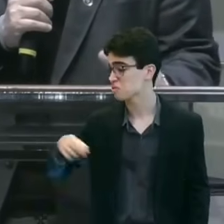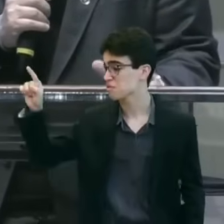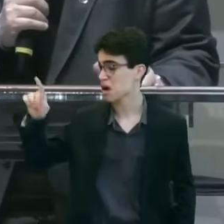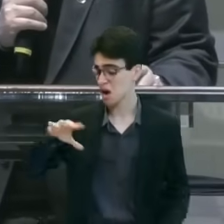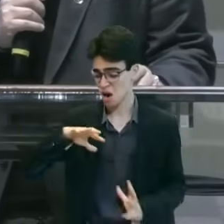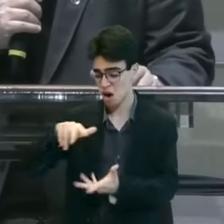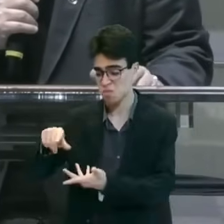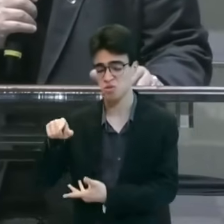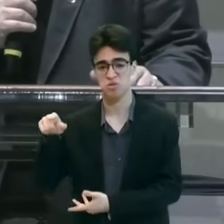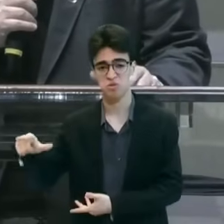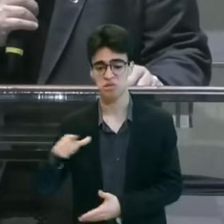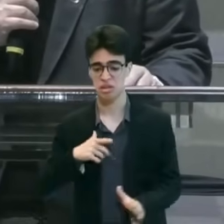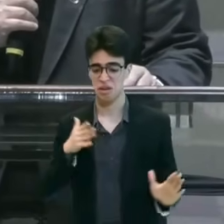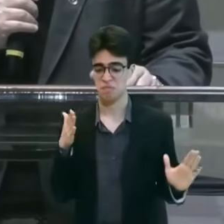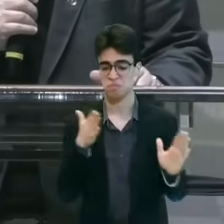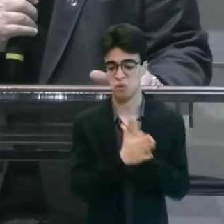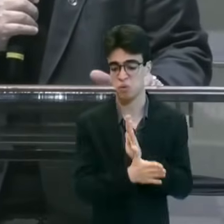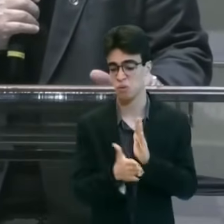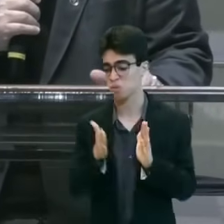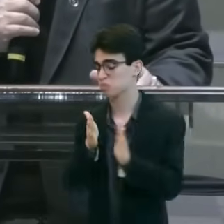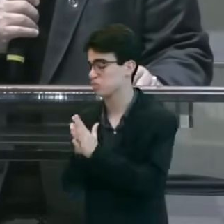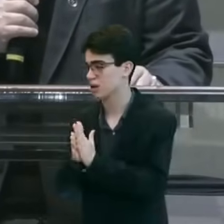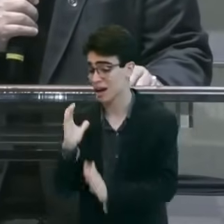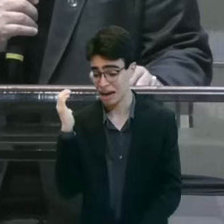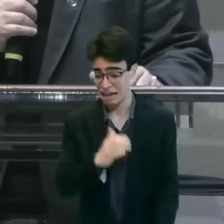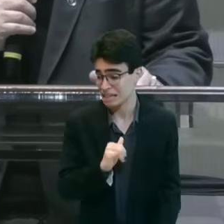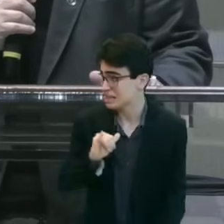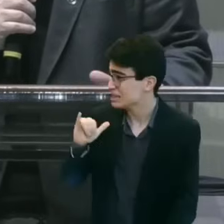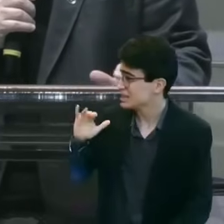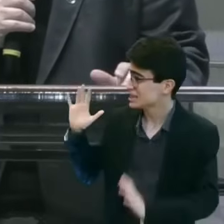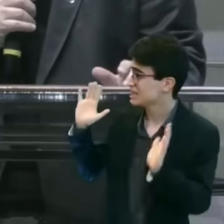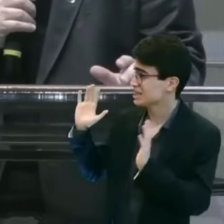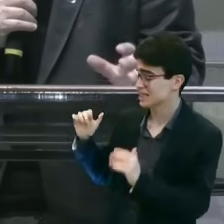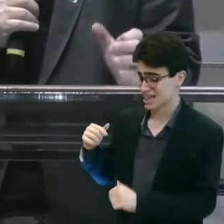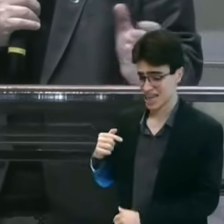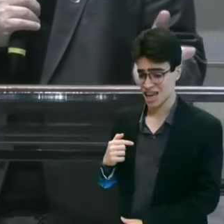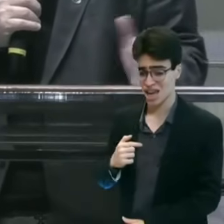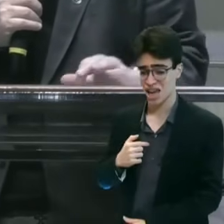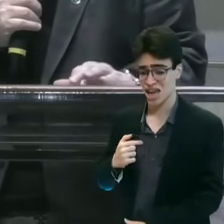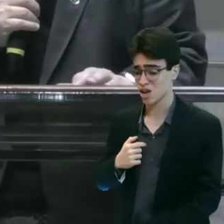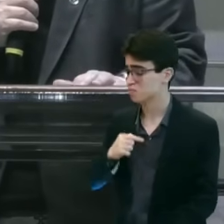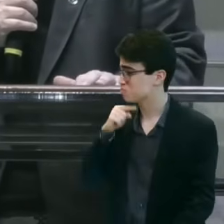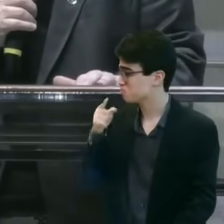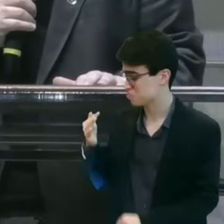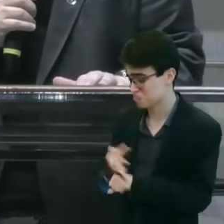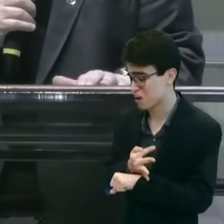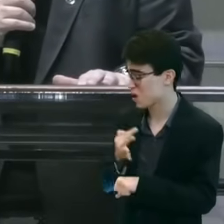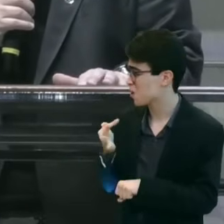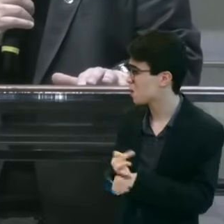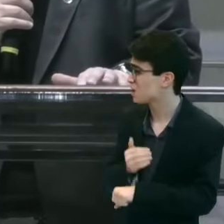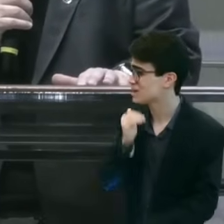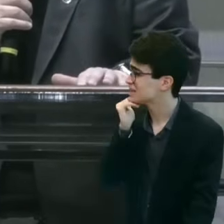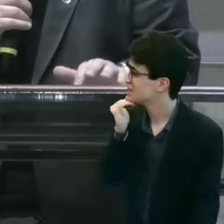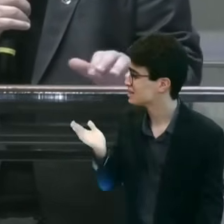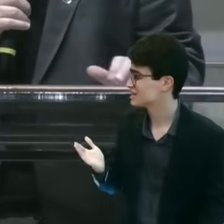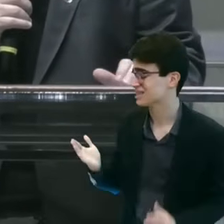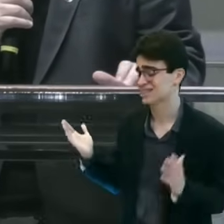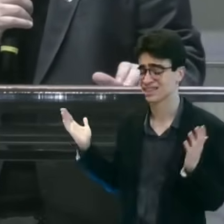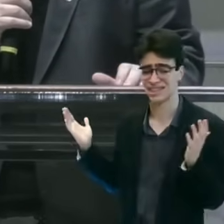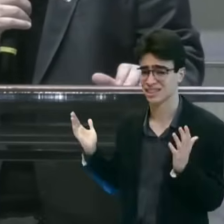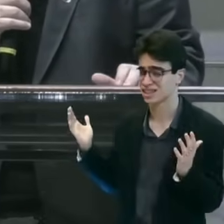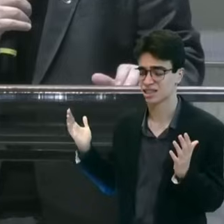sempre fugindo. E Caim disse a Deus, o Senhor: eu não vou poder aguentar esse castigo tão